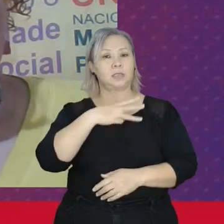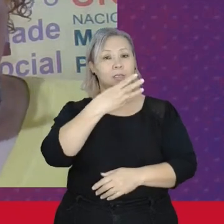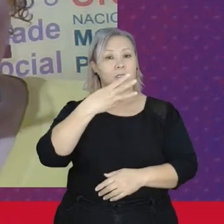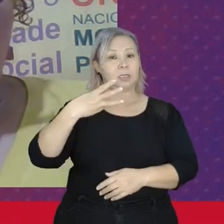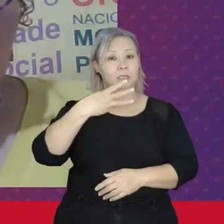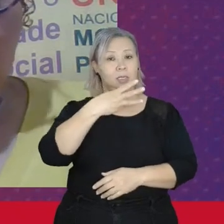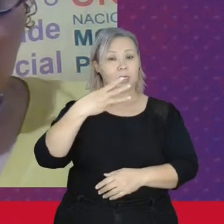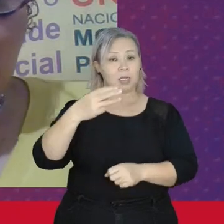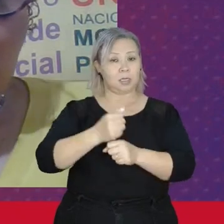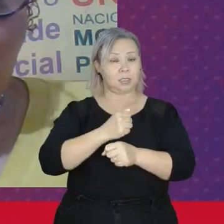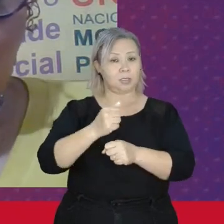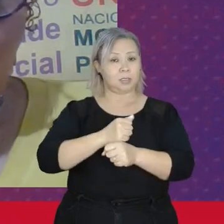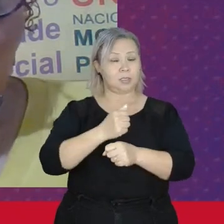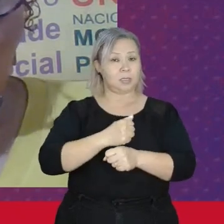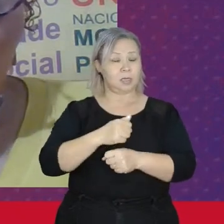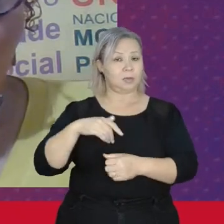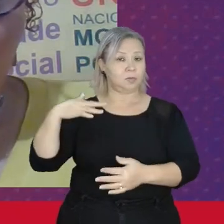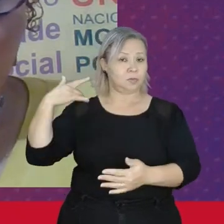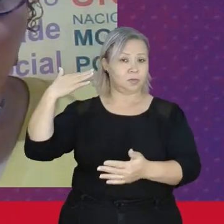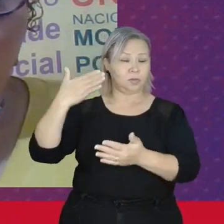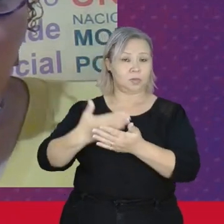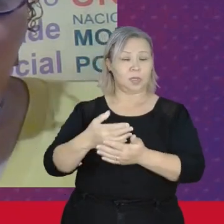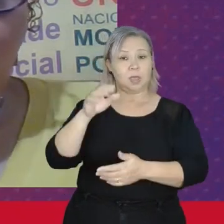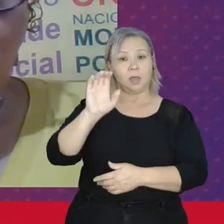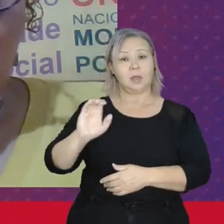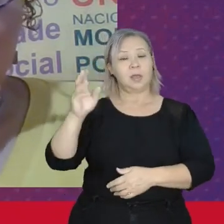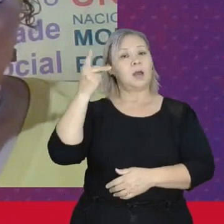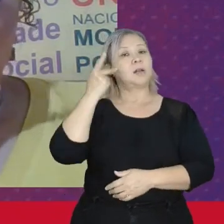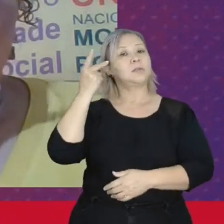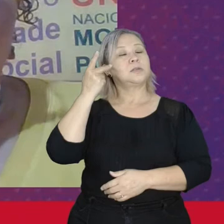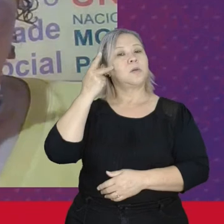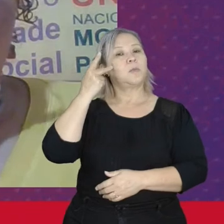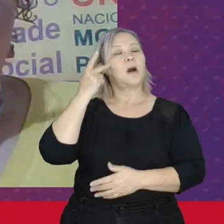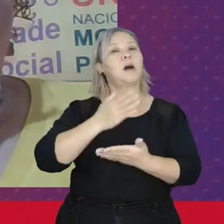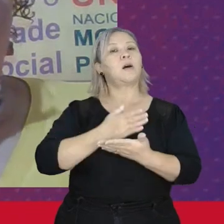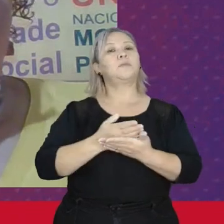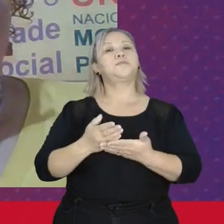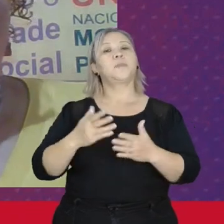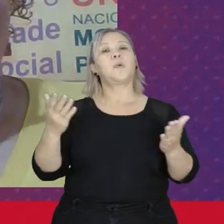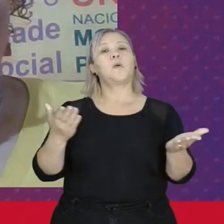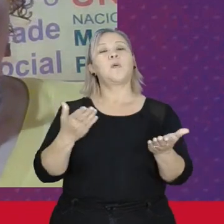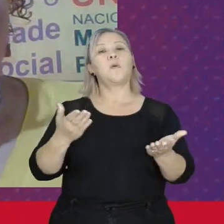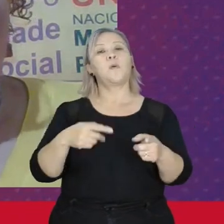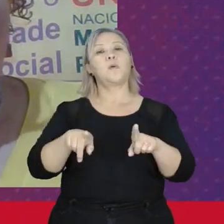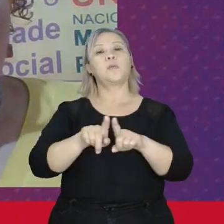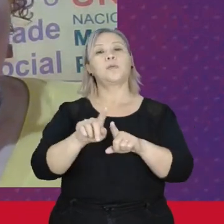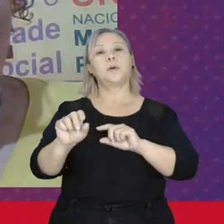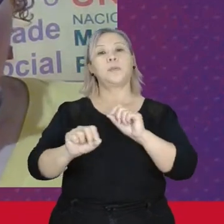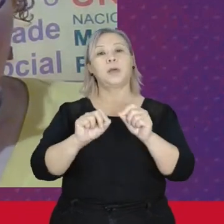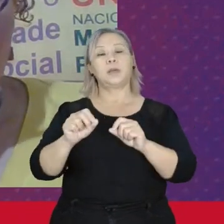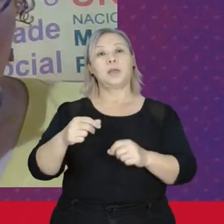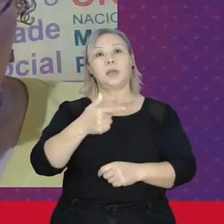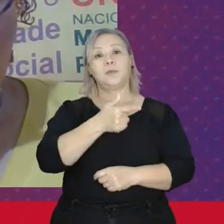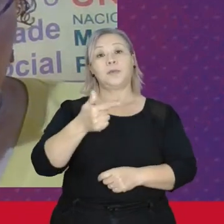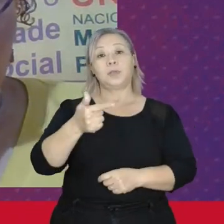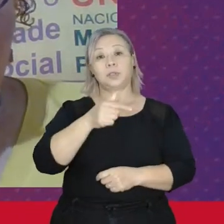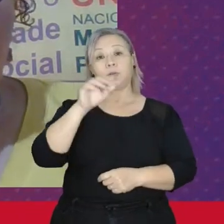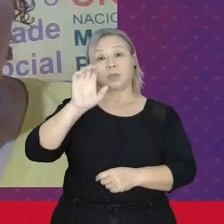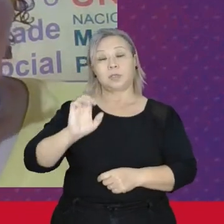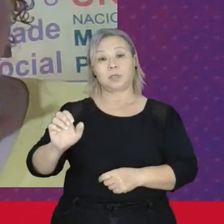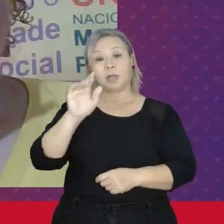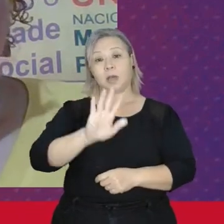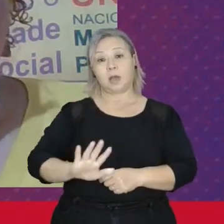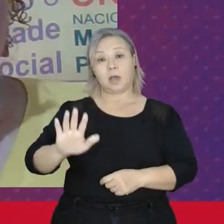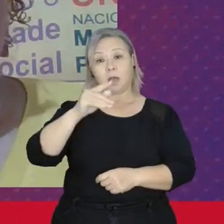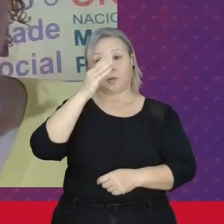33 anos, iniciando aqui no estado de São Paulo, e hoje encontra-se em 22 estados da Federação